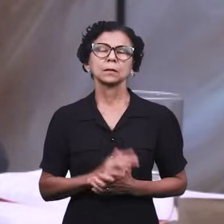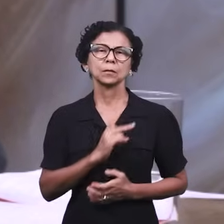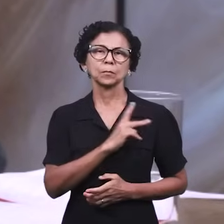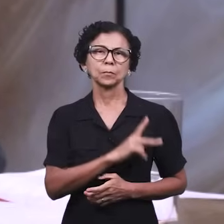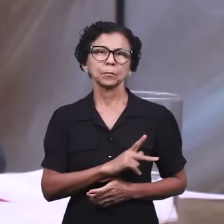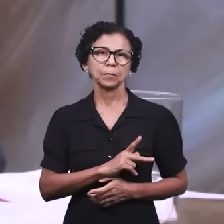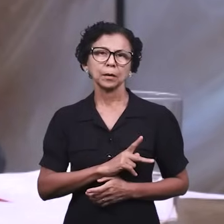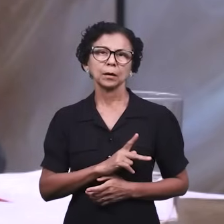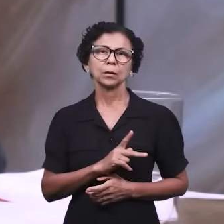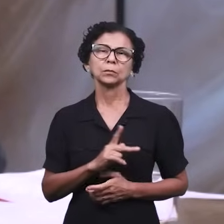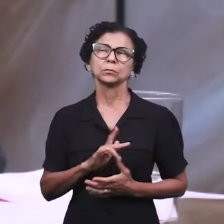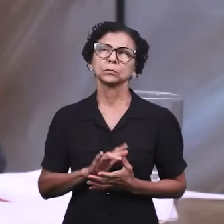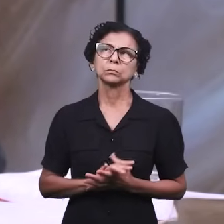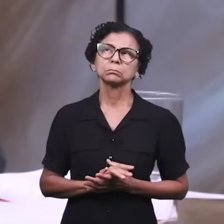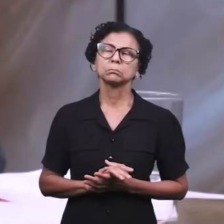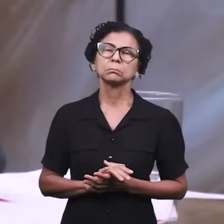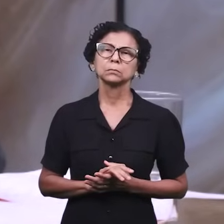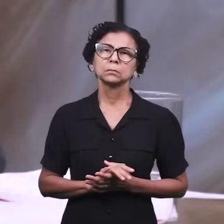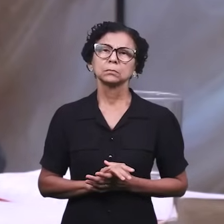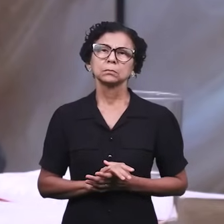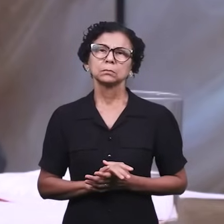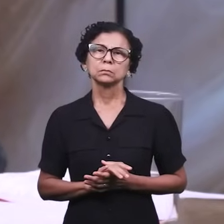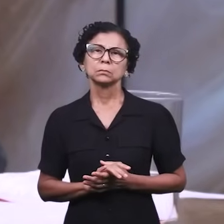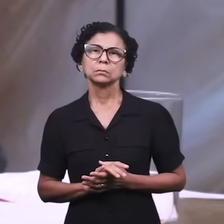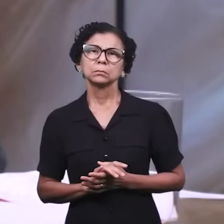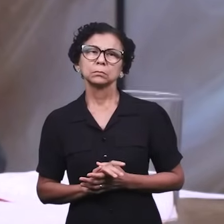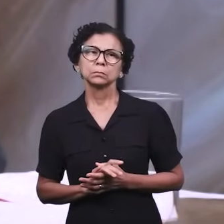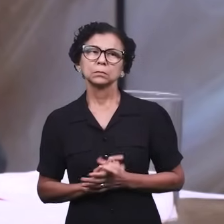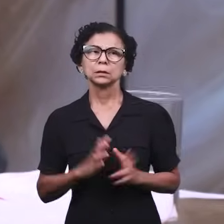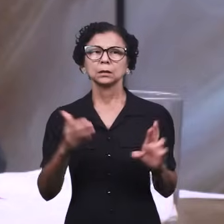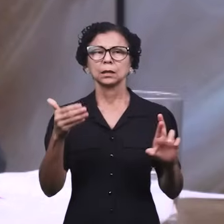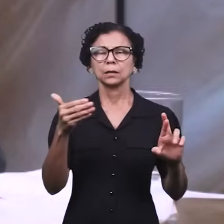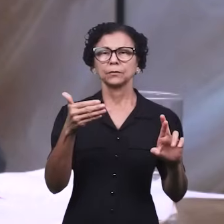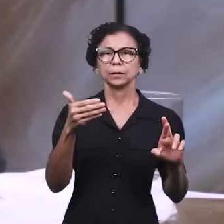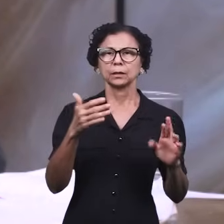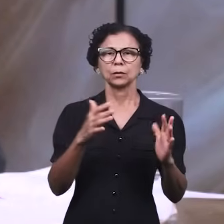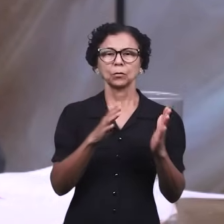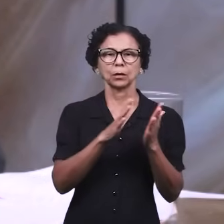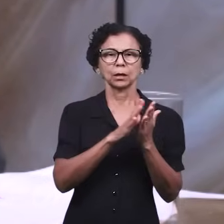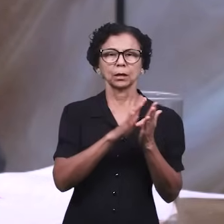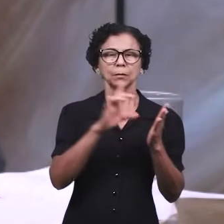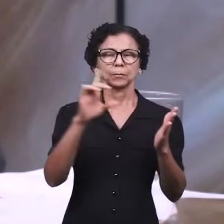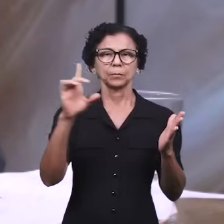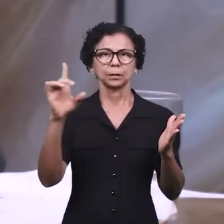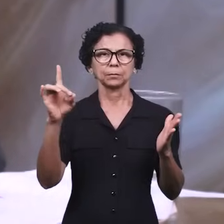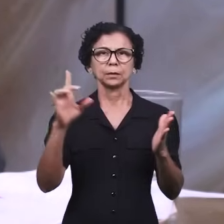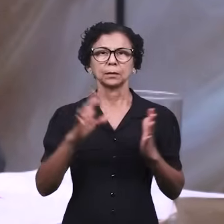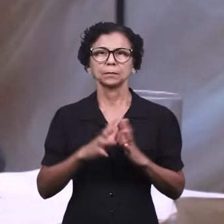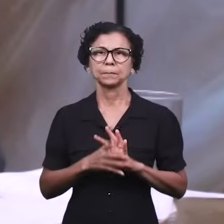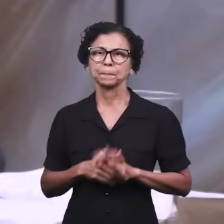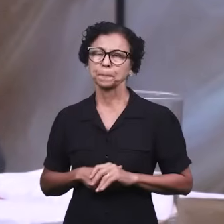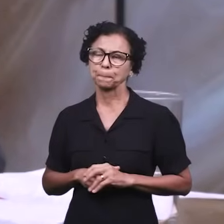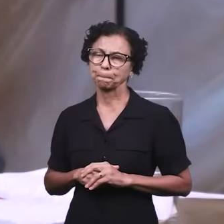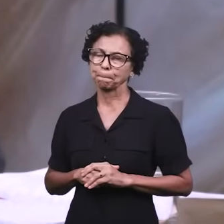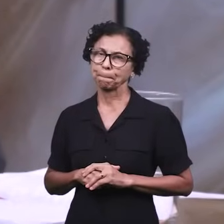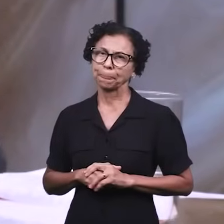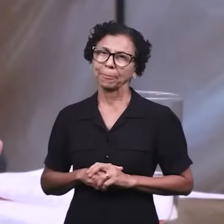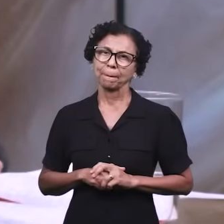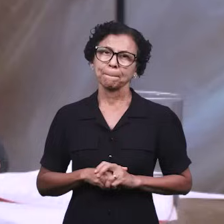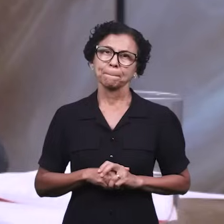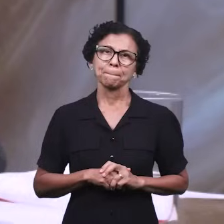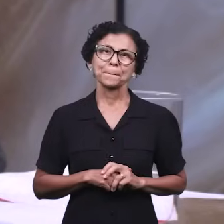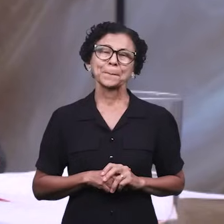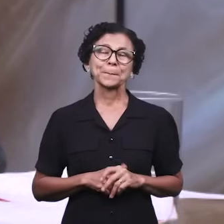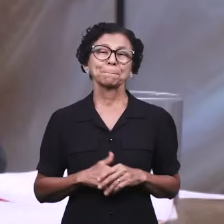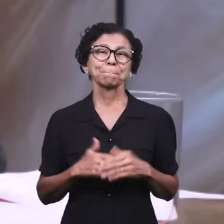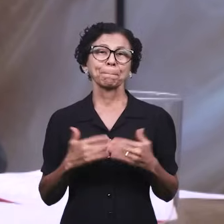houve uma referência do apóstolo Paulo relacionada com a escritura da Bíblia a nível de letra, quando ele disse assim: a